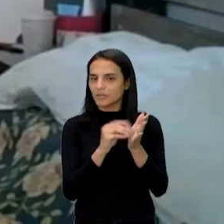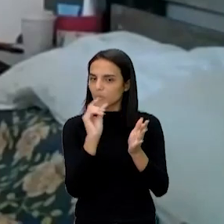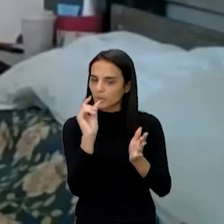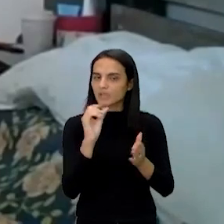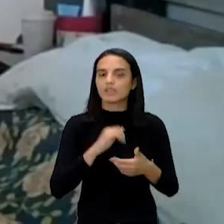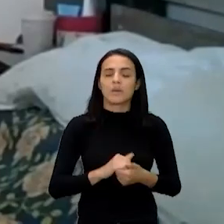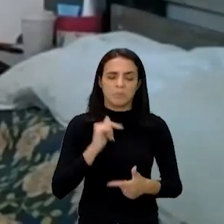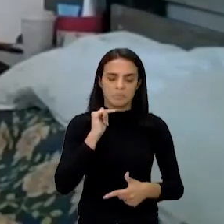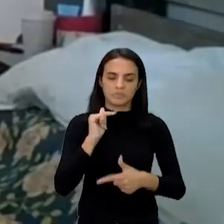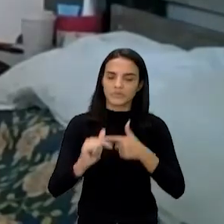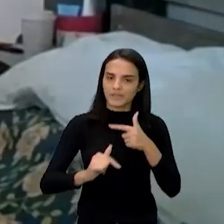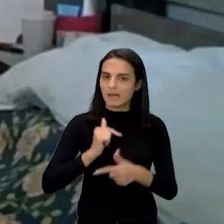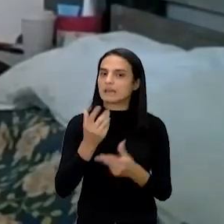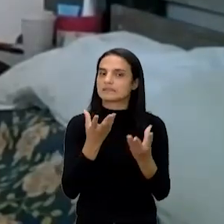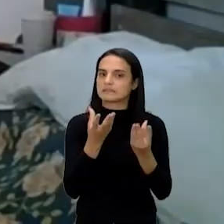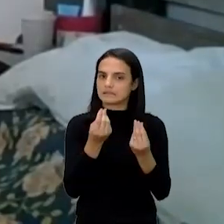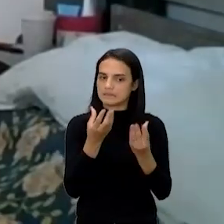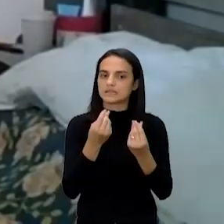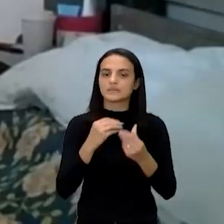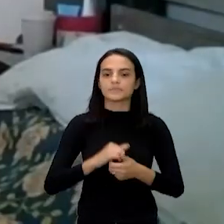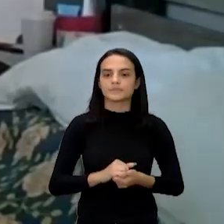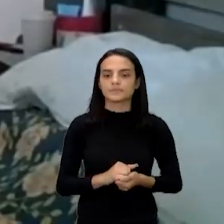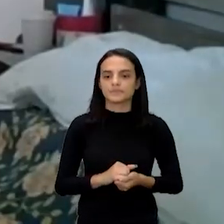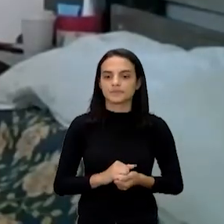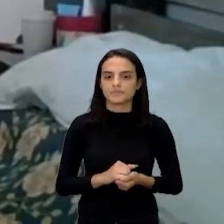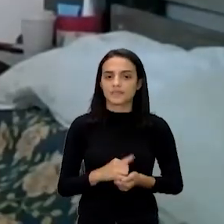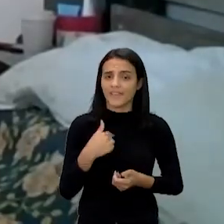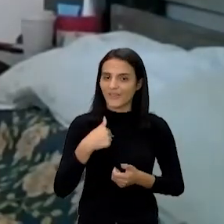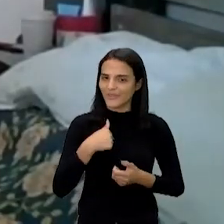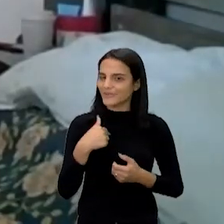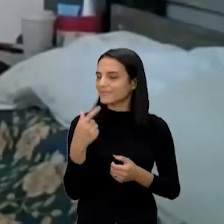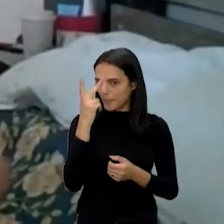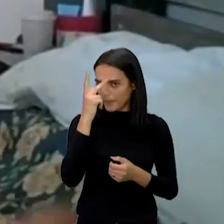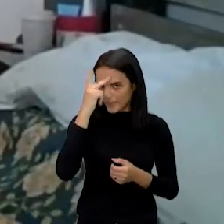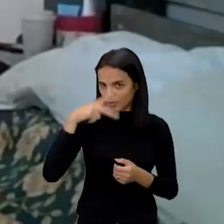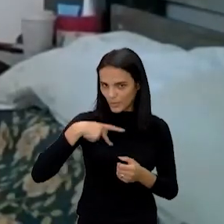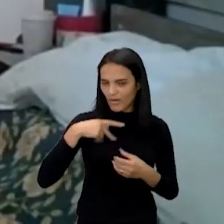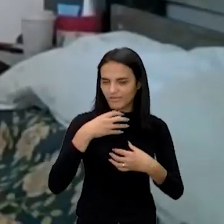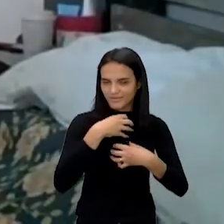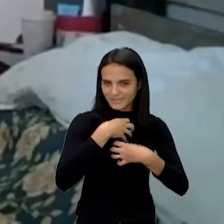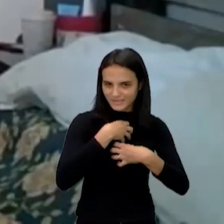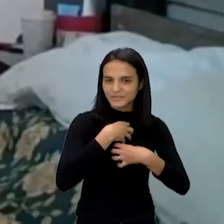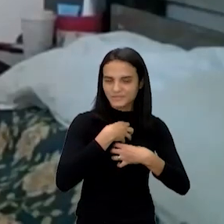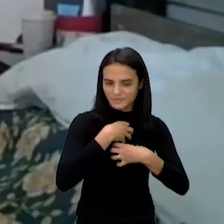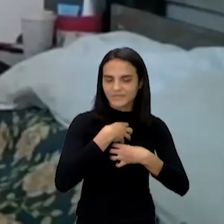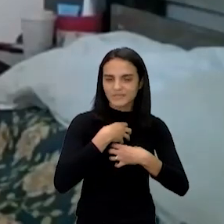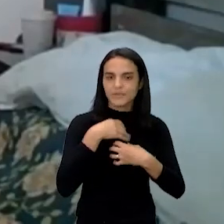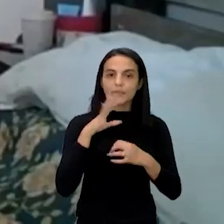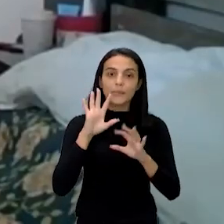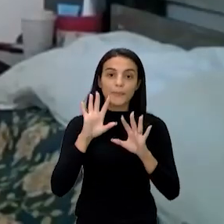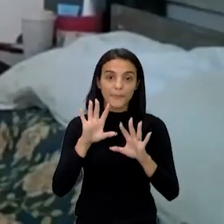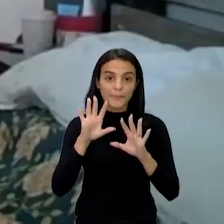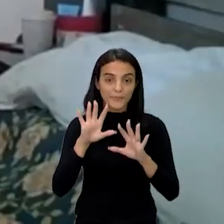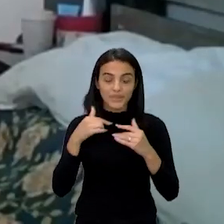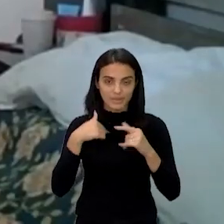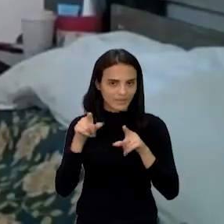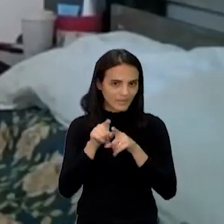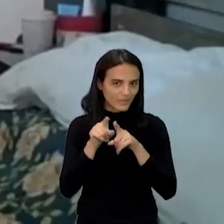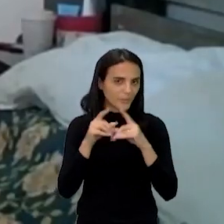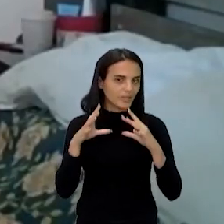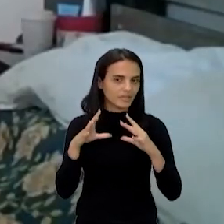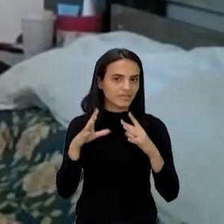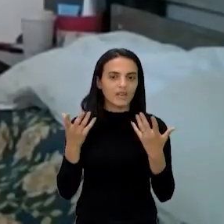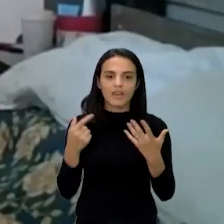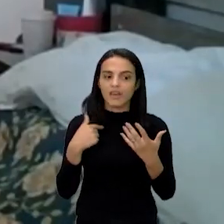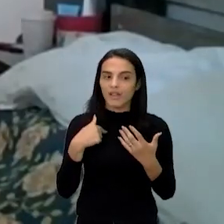trabalho muito grande, né? Então, eu sou uma pessoa super sensível, muito intuitiva, então acaba